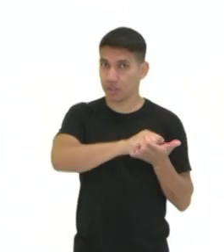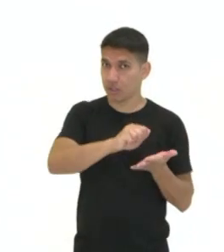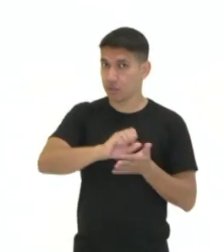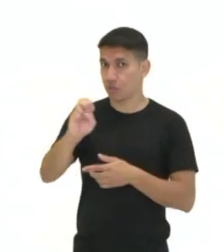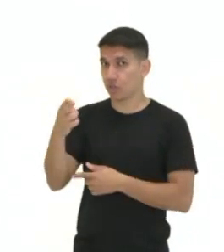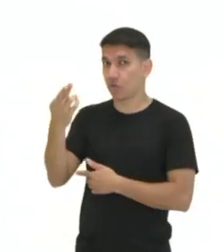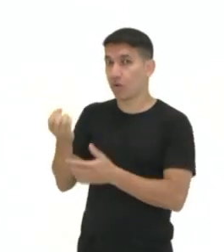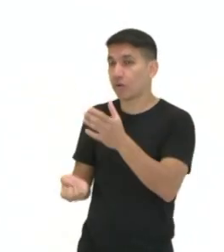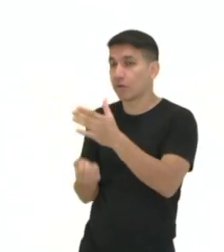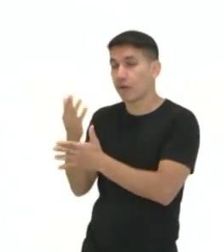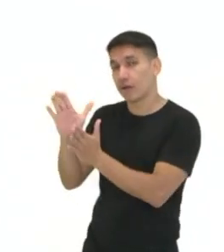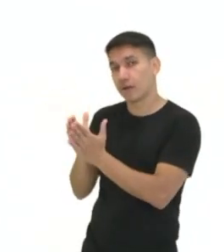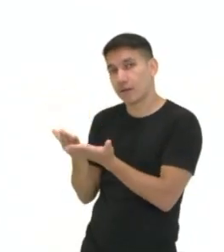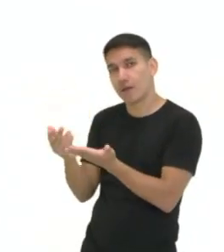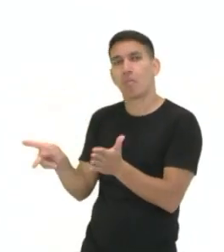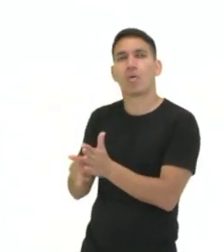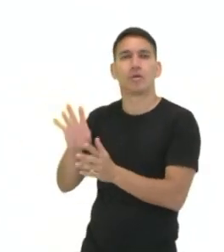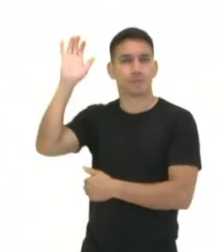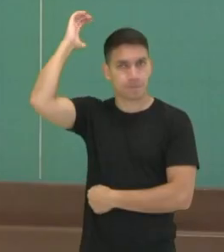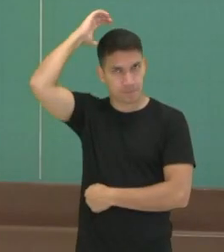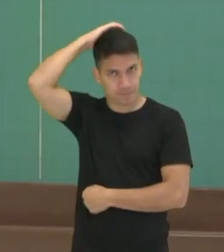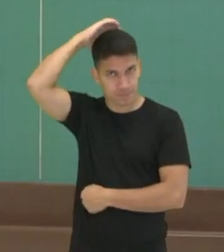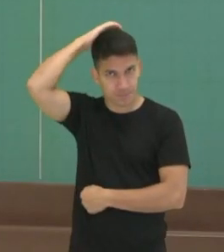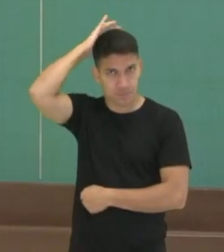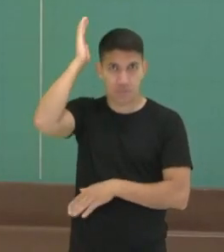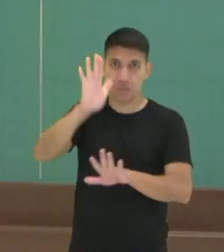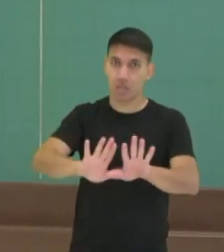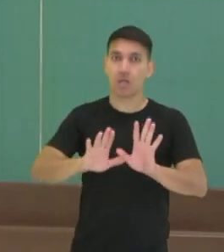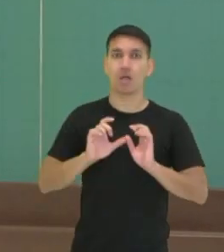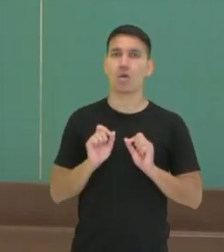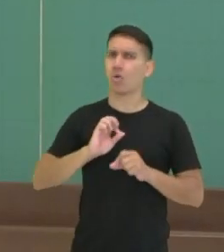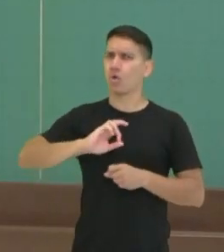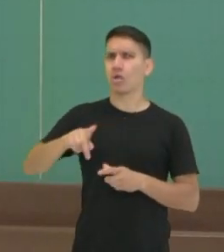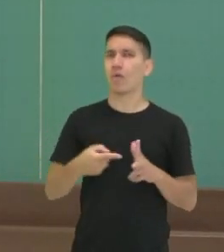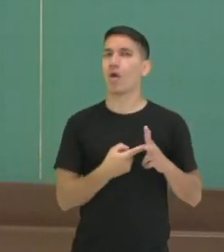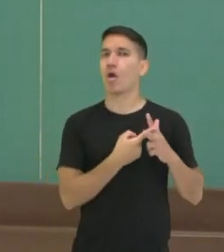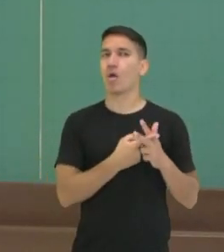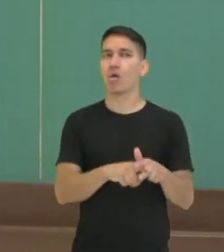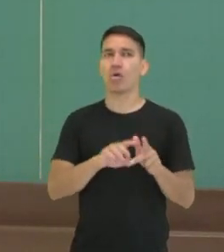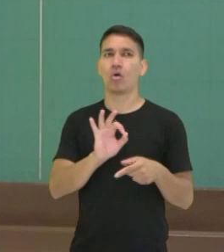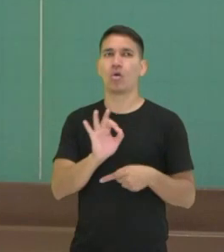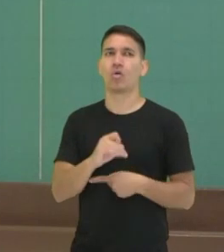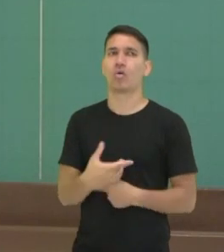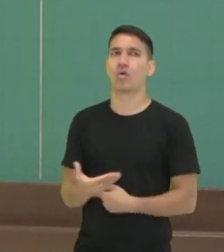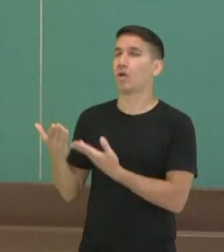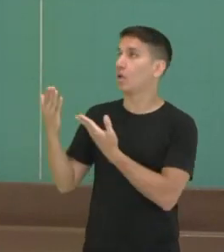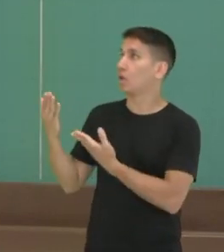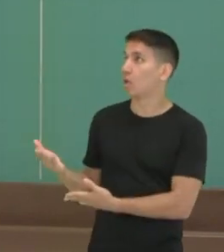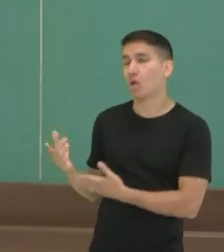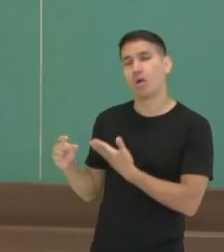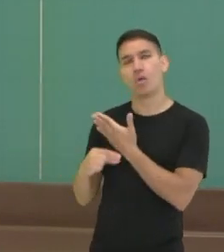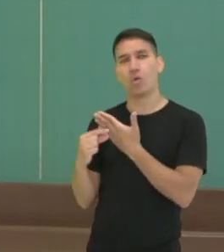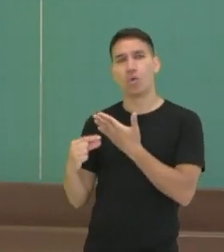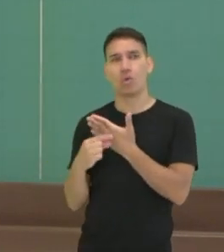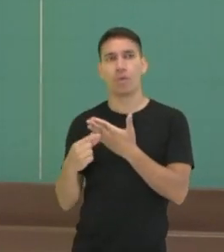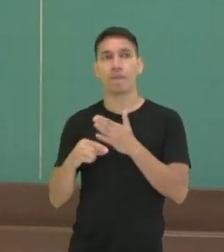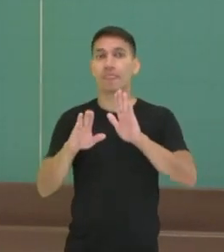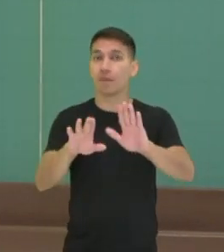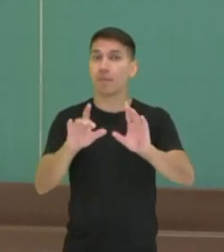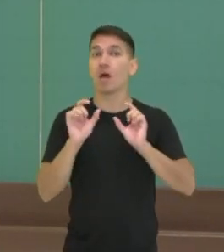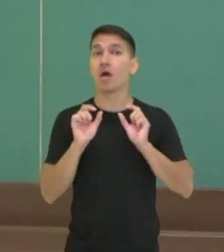ilustração de um livro, eram os monges. Não quero corrigir Gombrich de jeito nenhum, que é um grande autor,